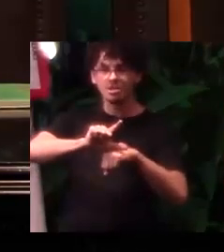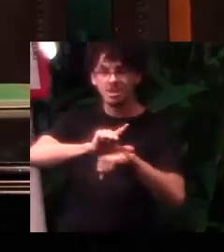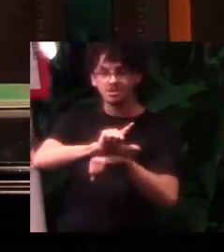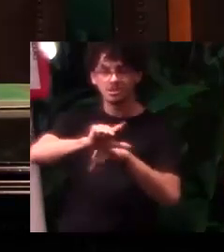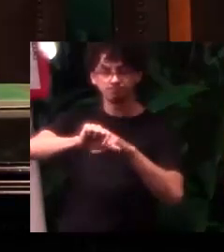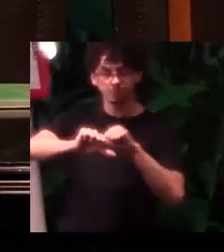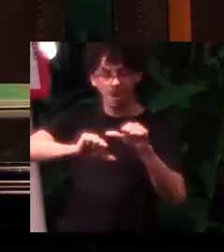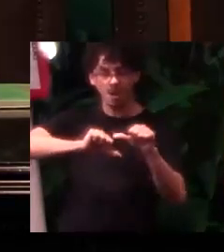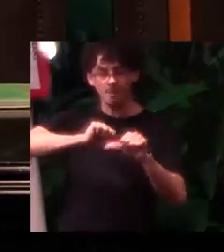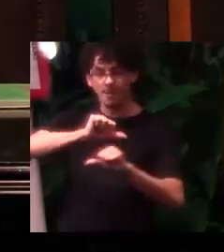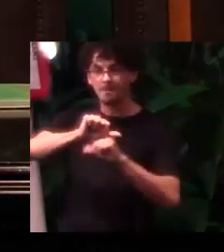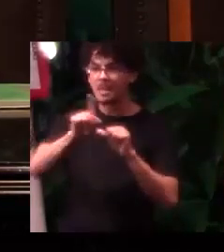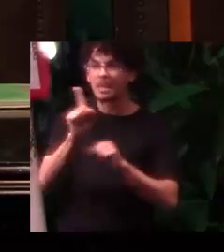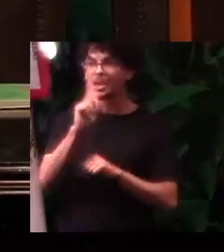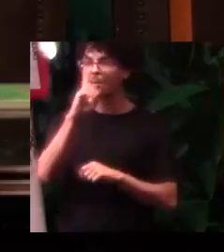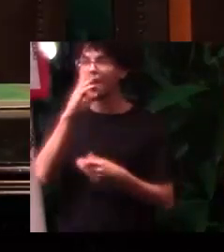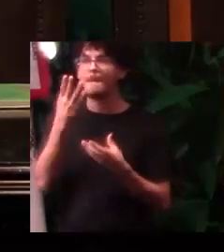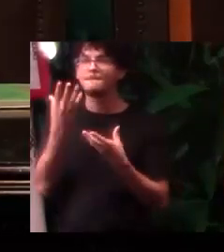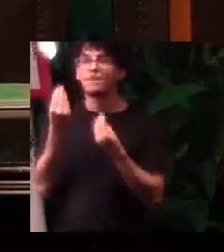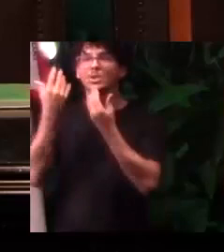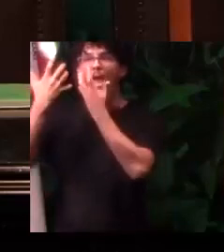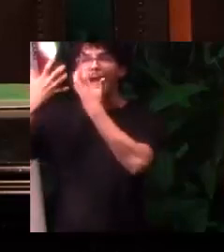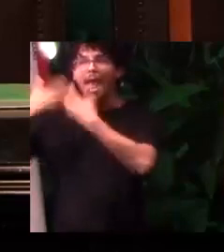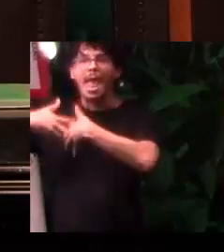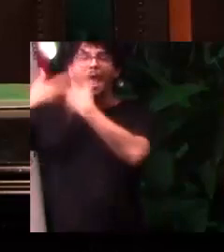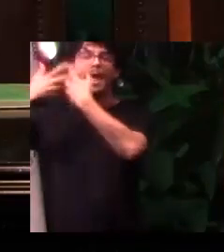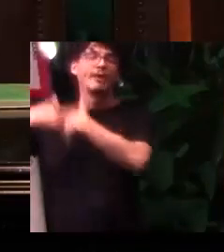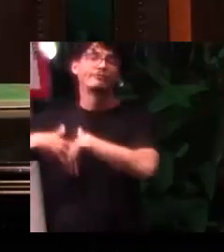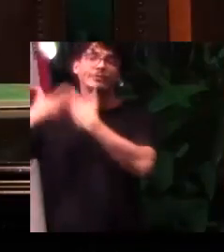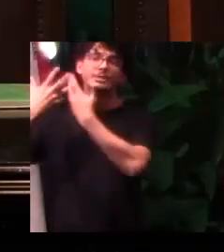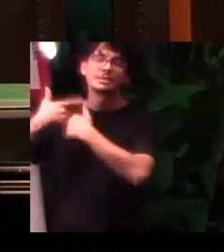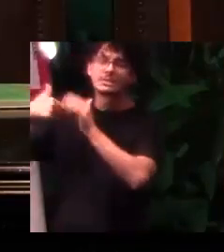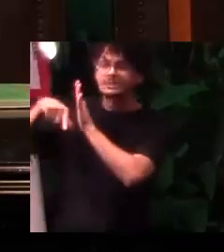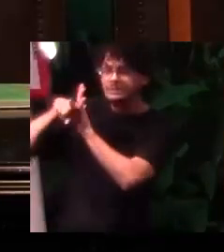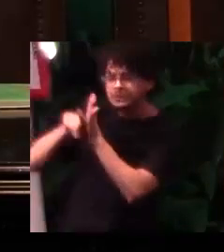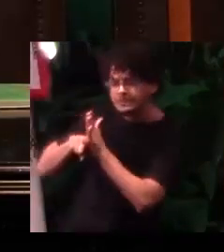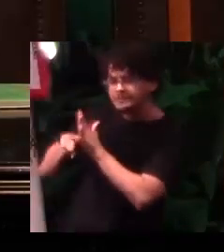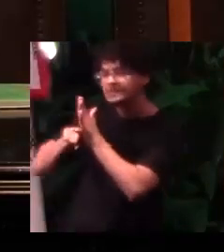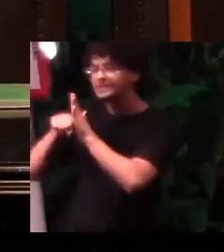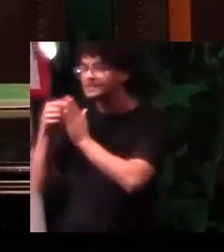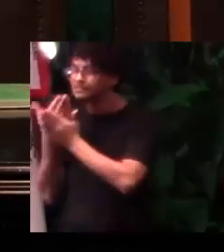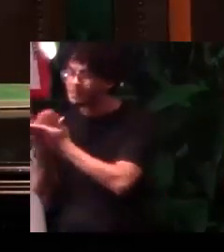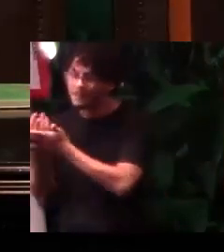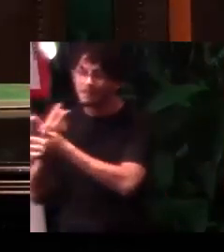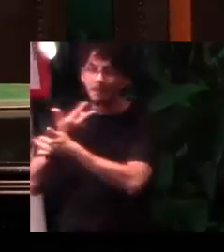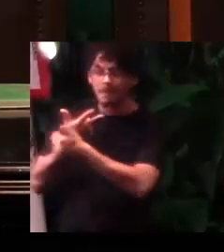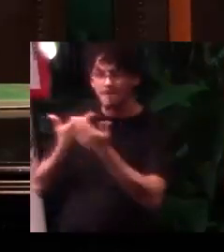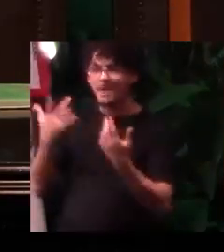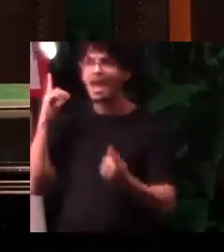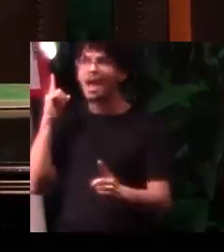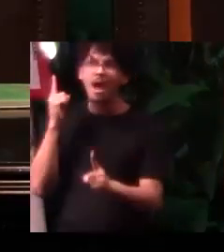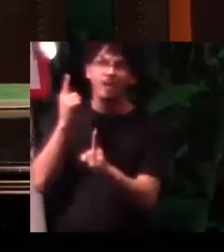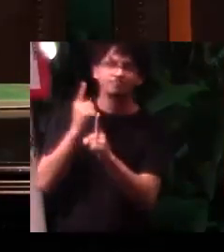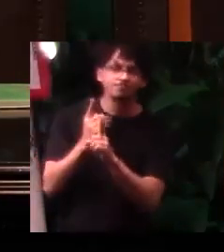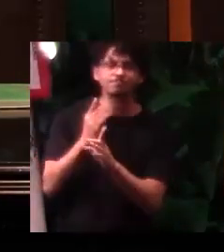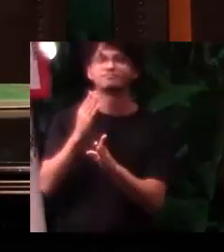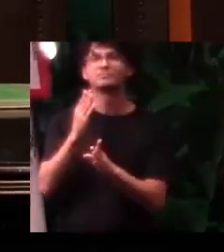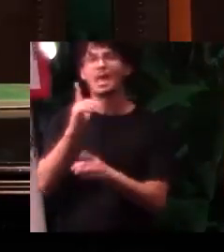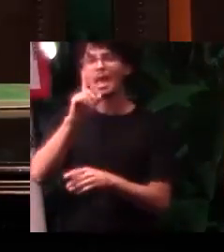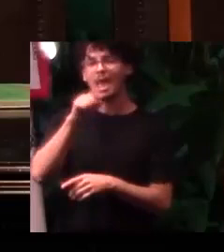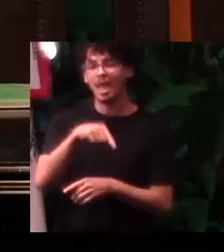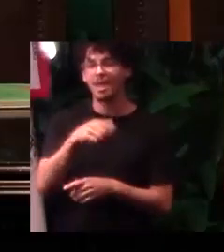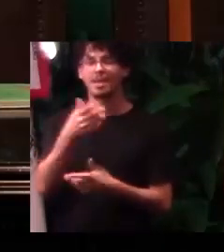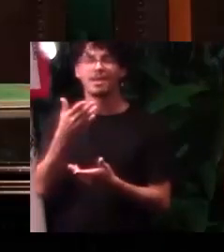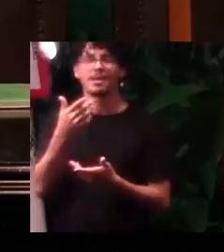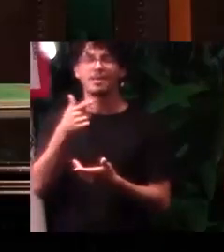de grandes reflexões ontológicas para mudar, mostrar que há seu fundamento, o